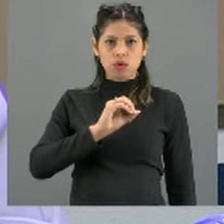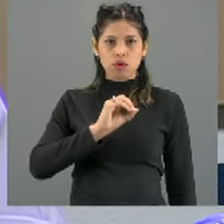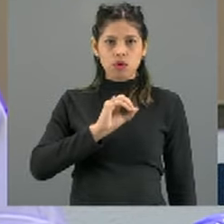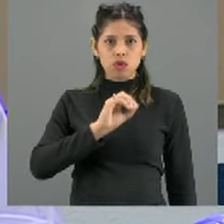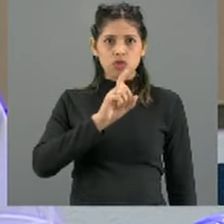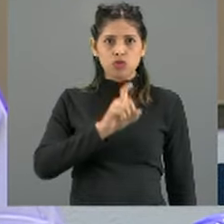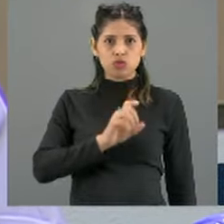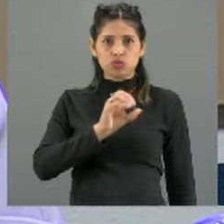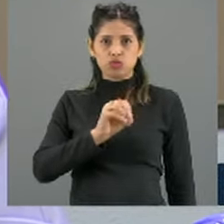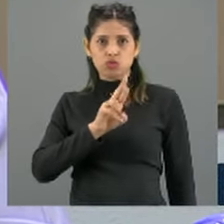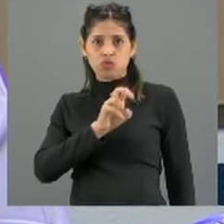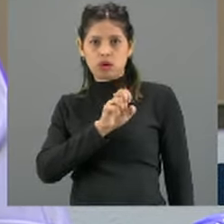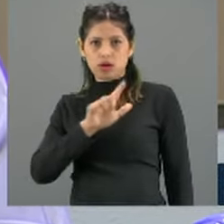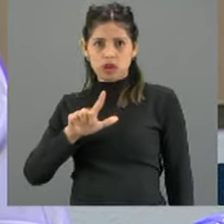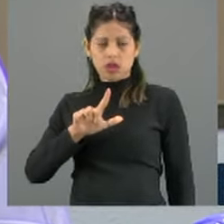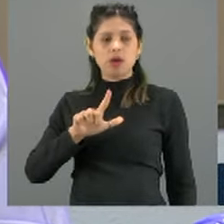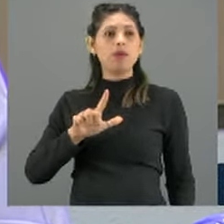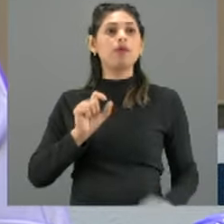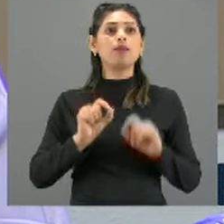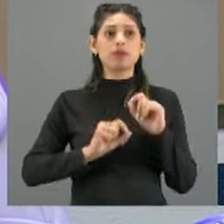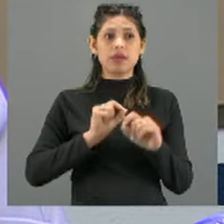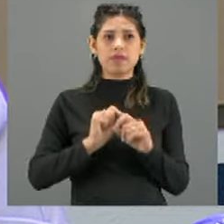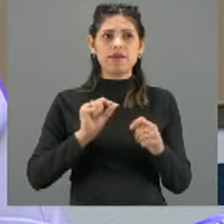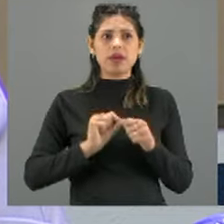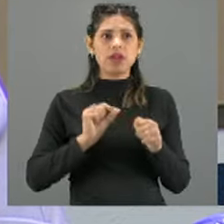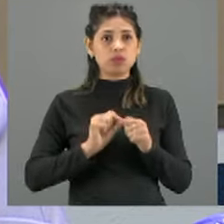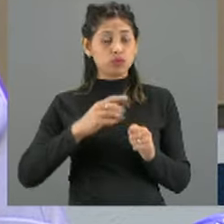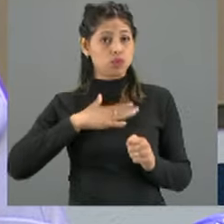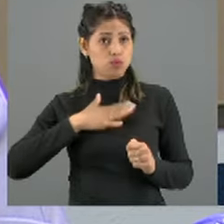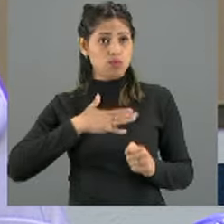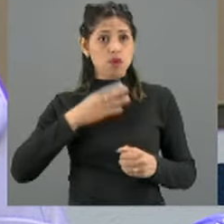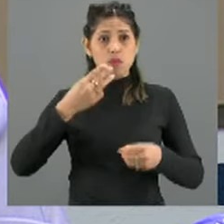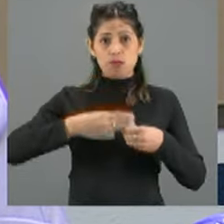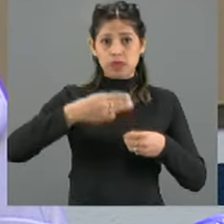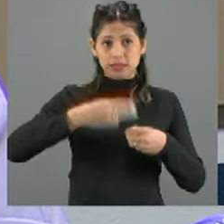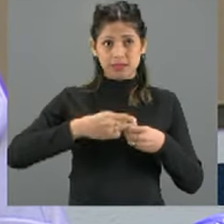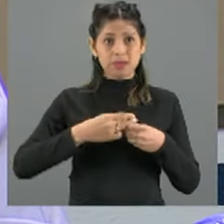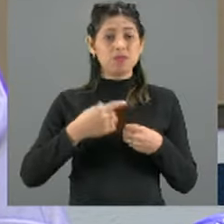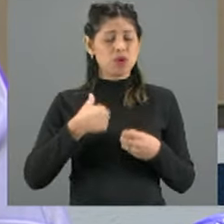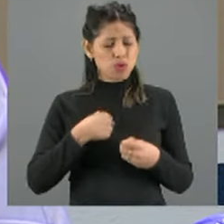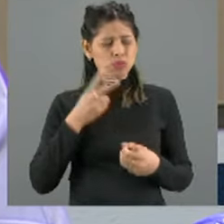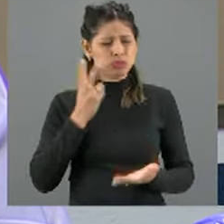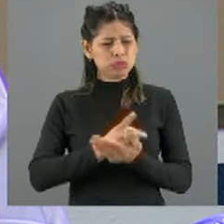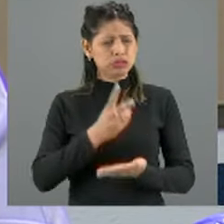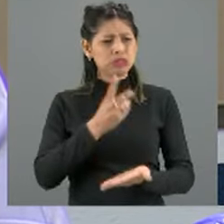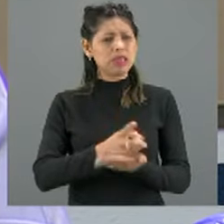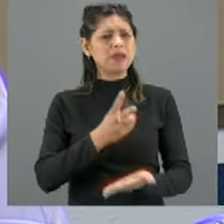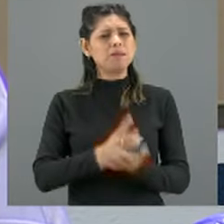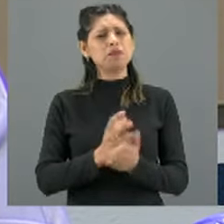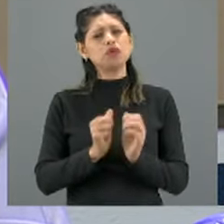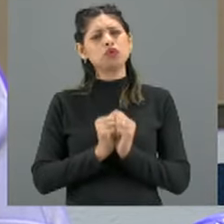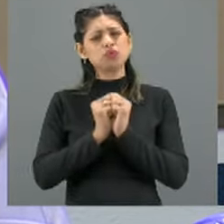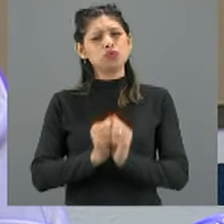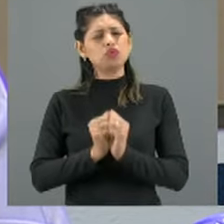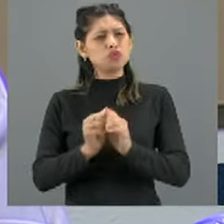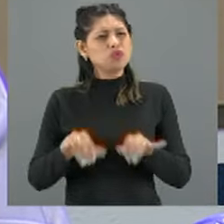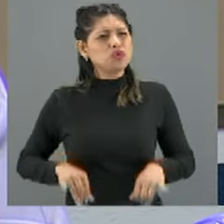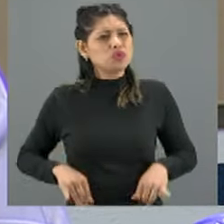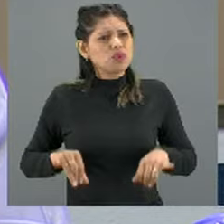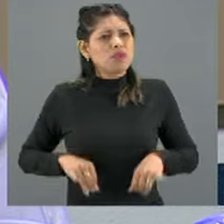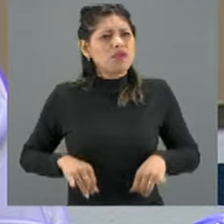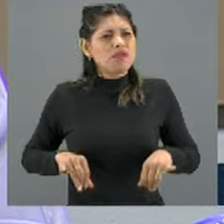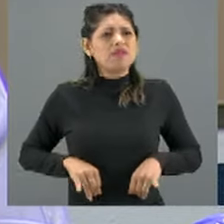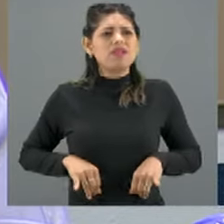no fundo sempre está olhando em tudo, juntamente com o povo. O povo grita e